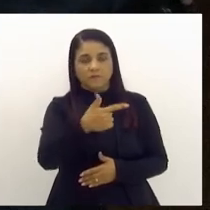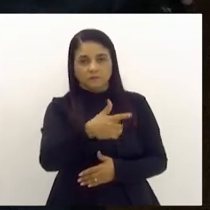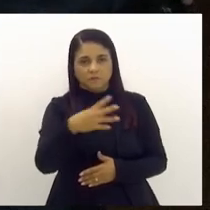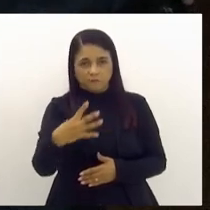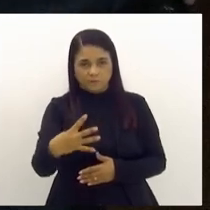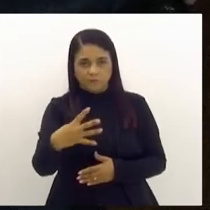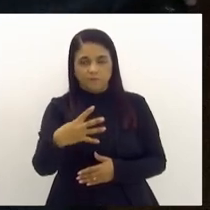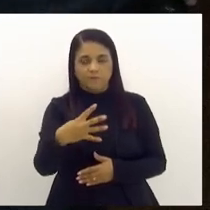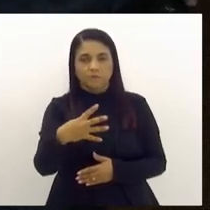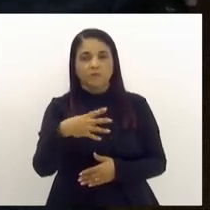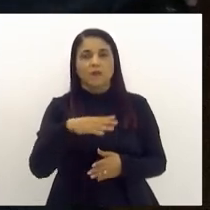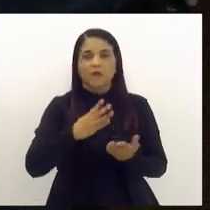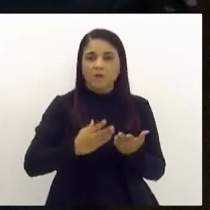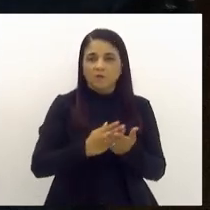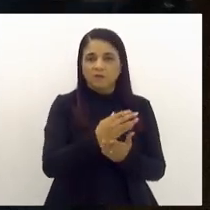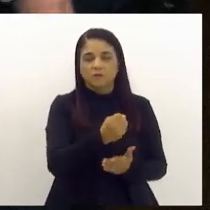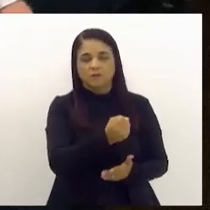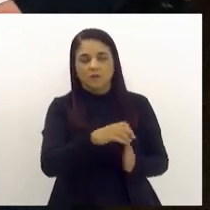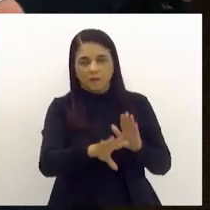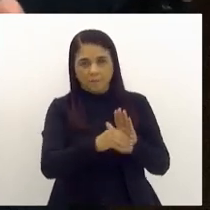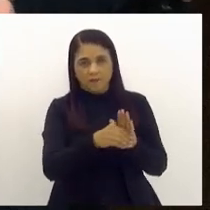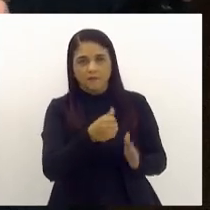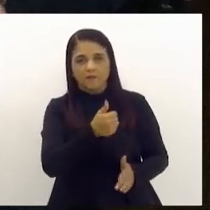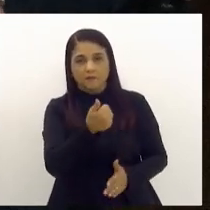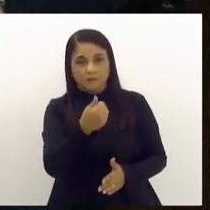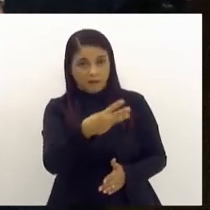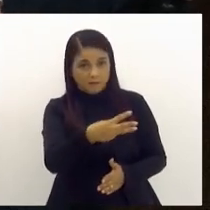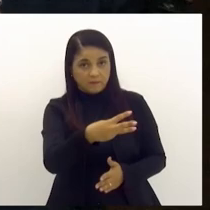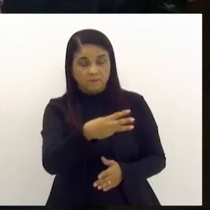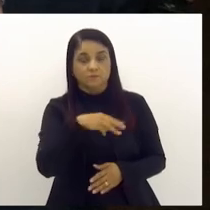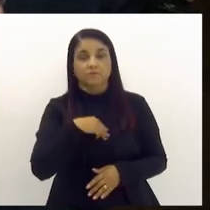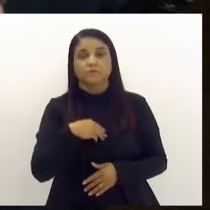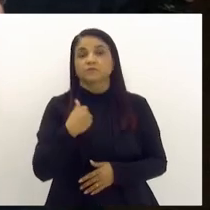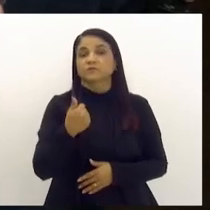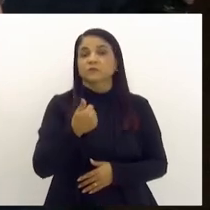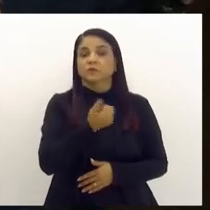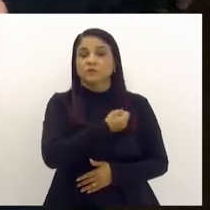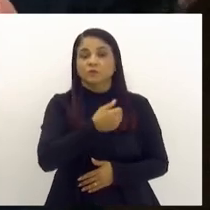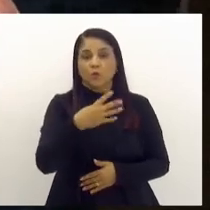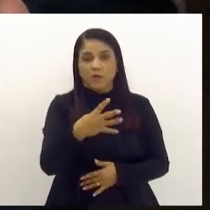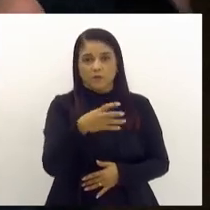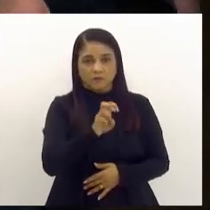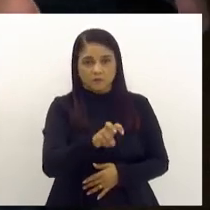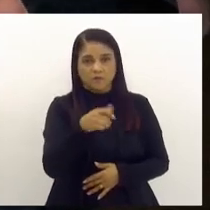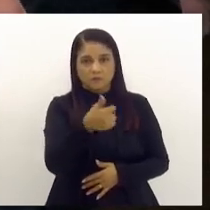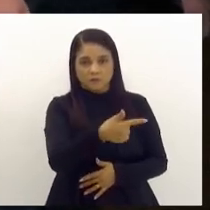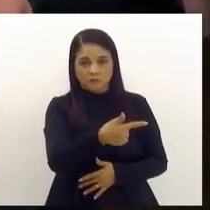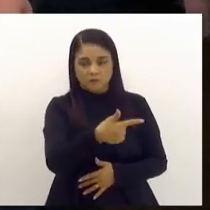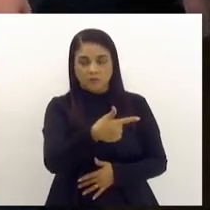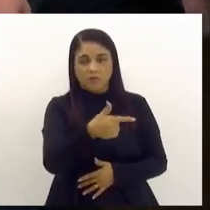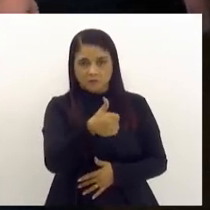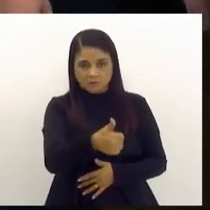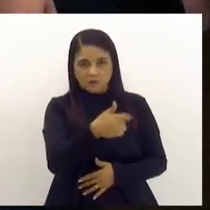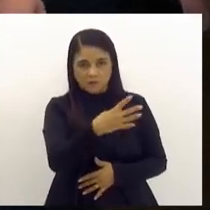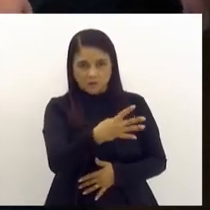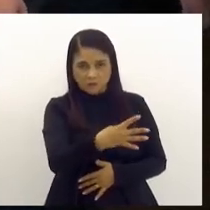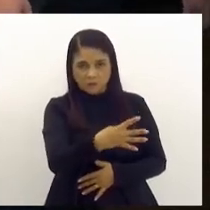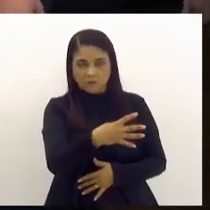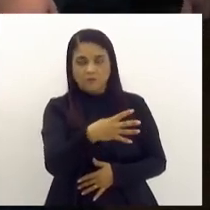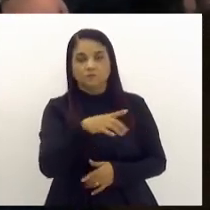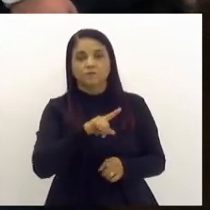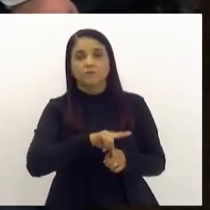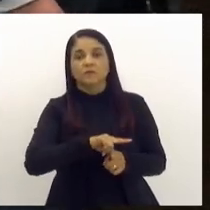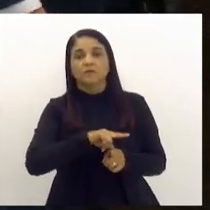124. Pela aprovação da emenda de número 13, as de números 45, 114 e